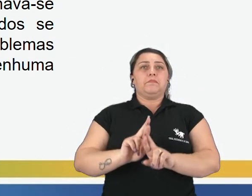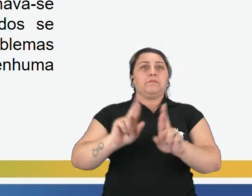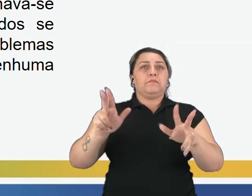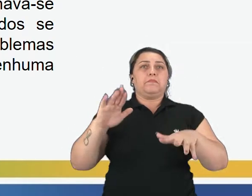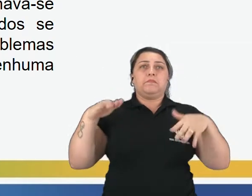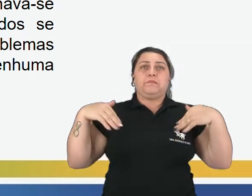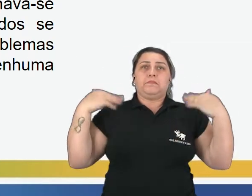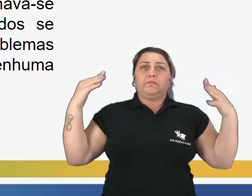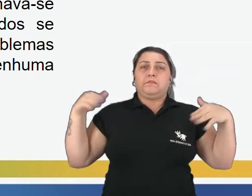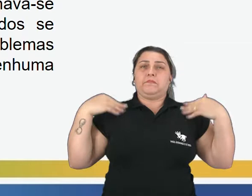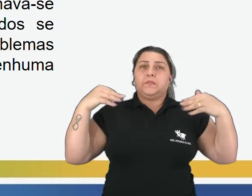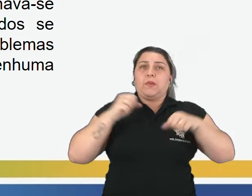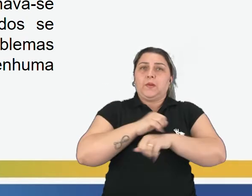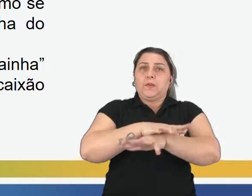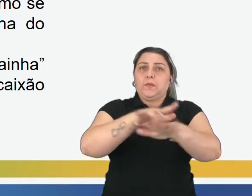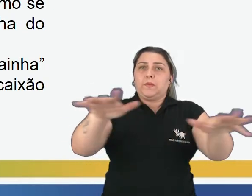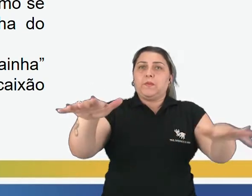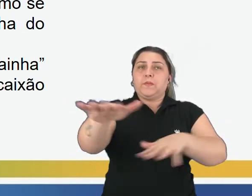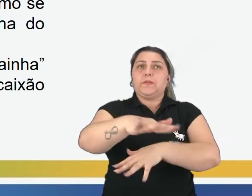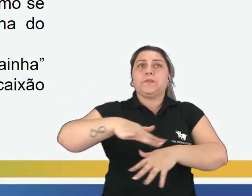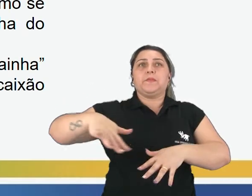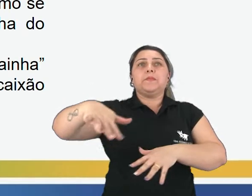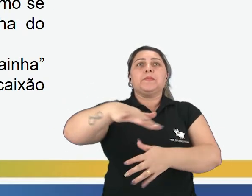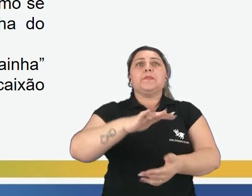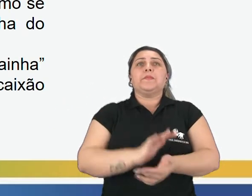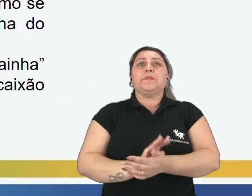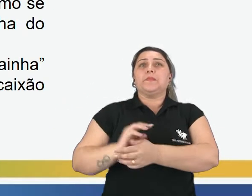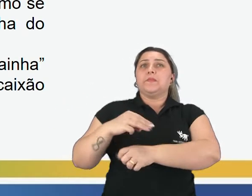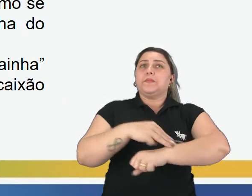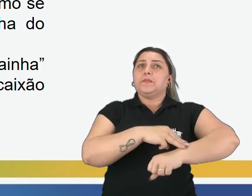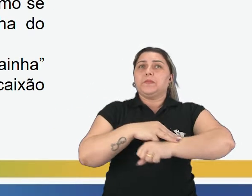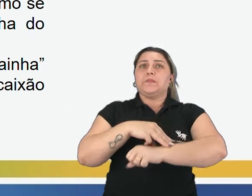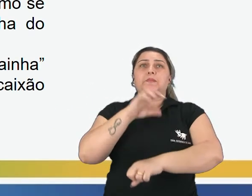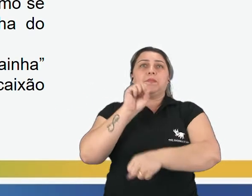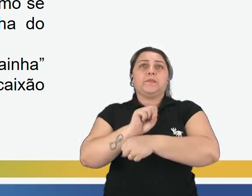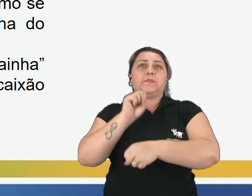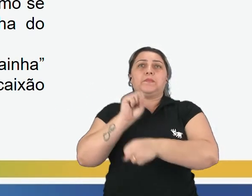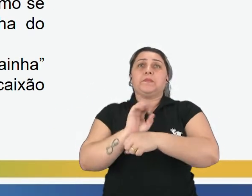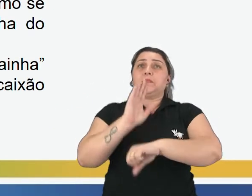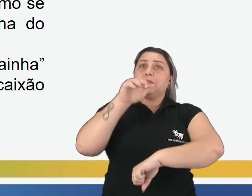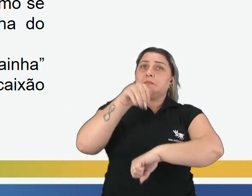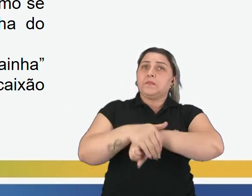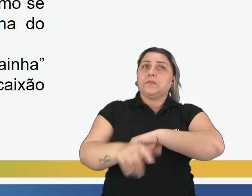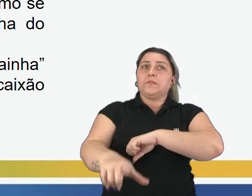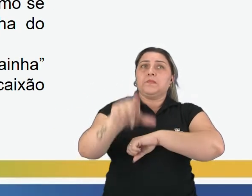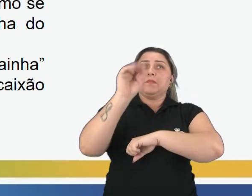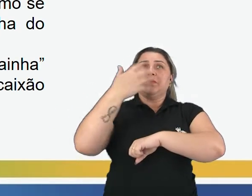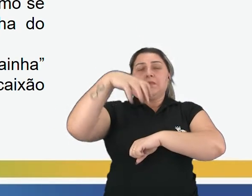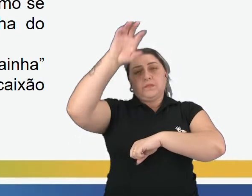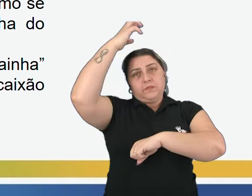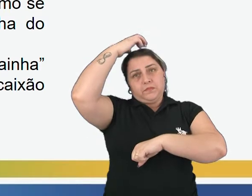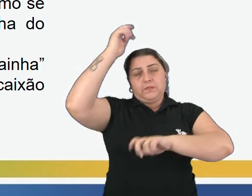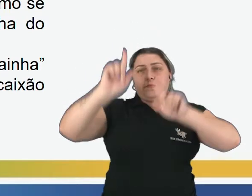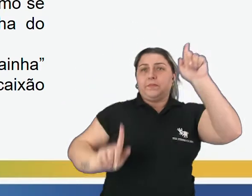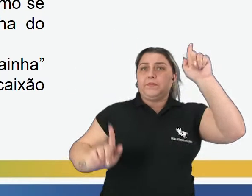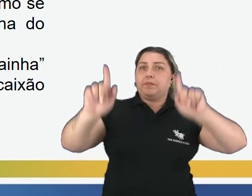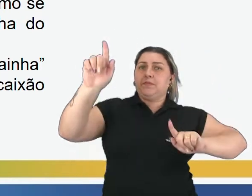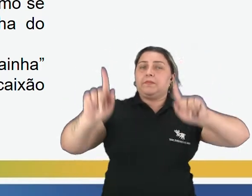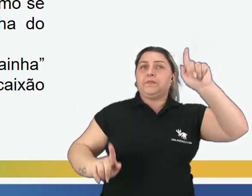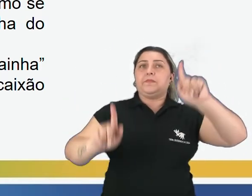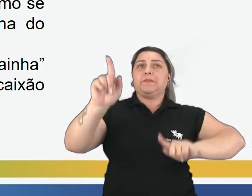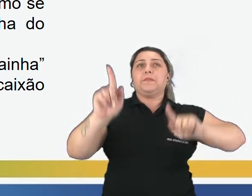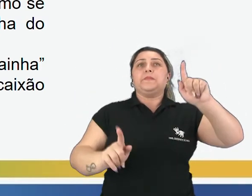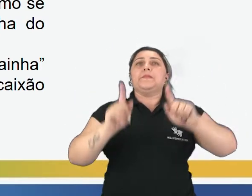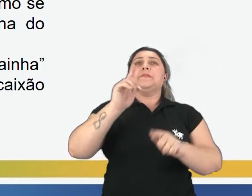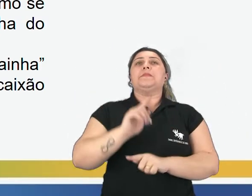nenhuma diferença, a alegria contagiava a todos. O momento mais esperado da noite era a escolha do rei e da